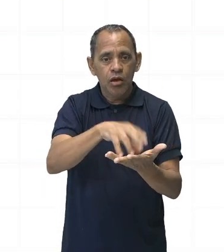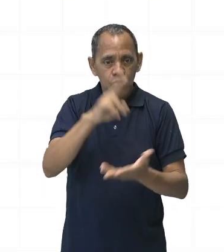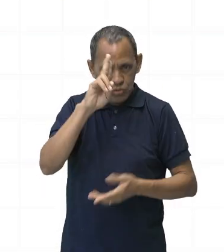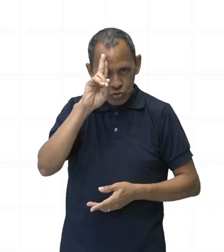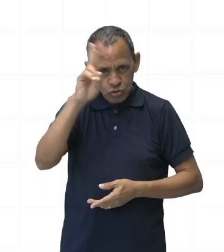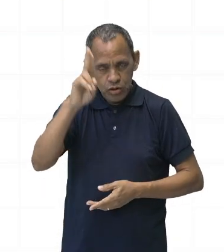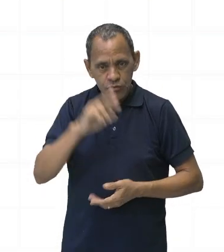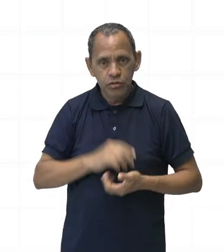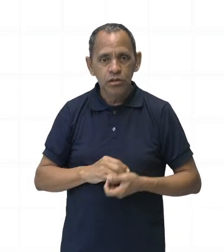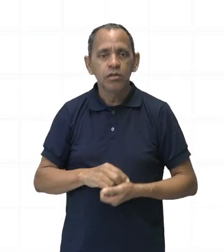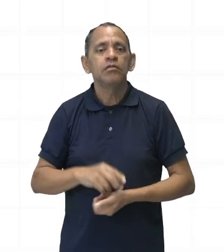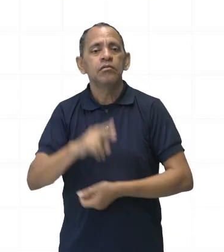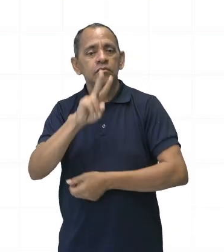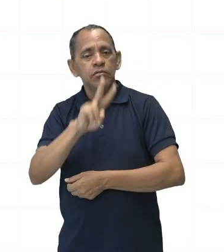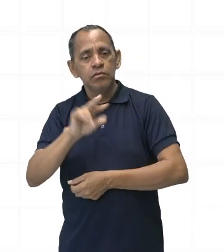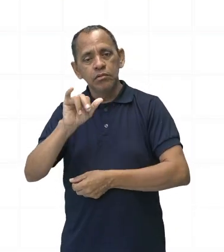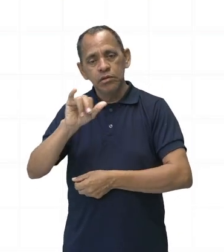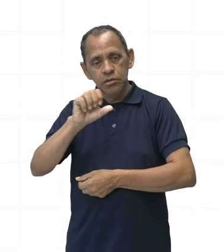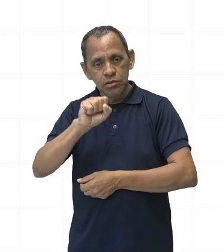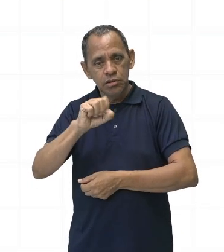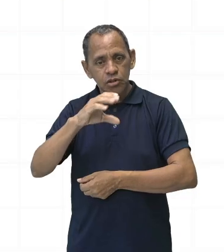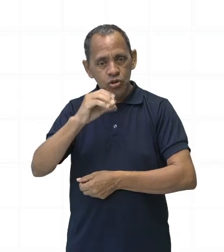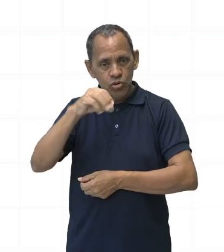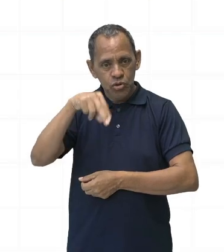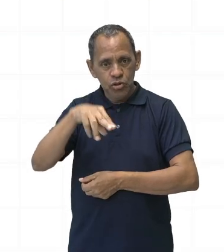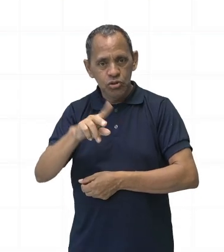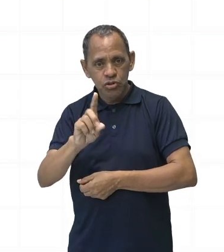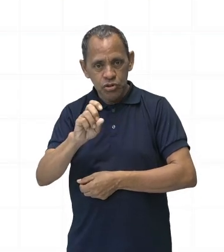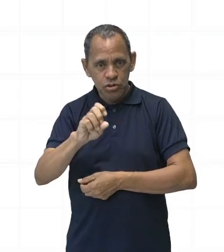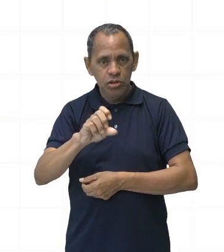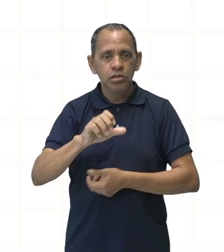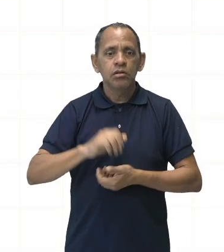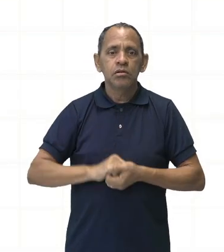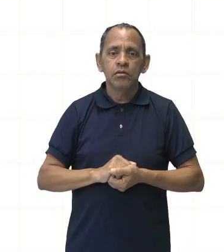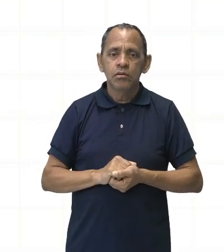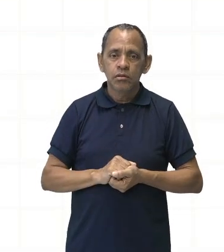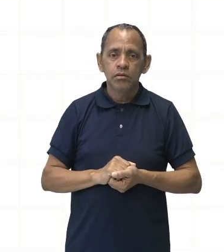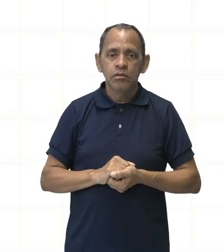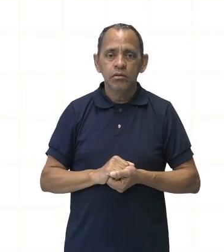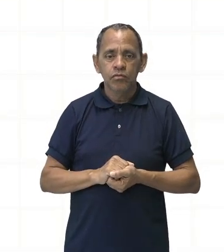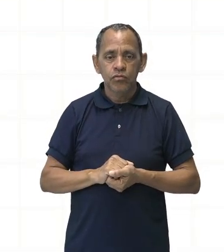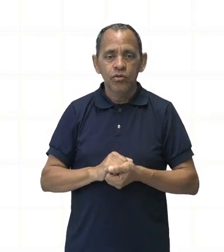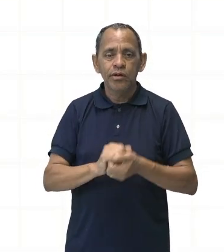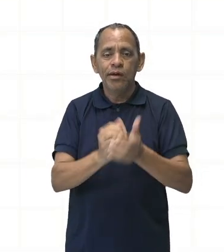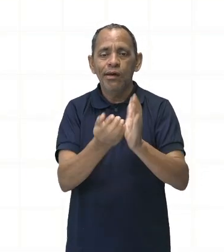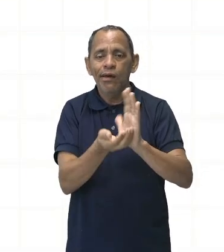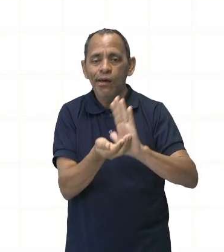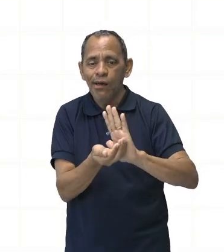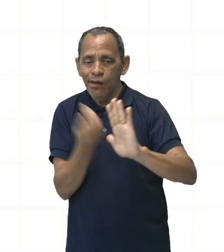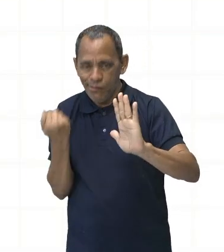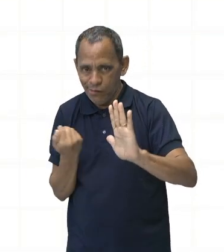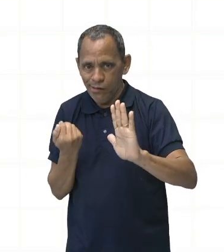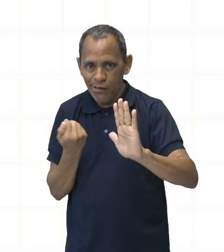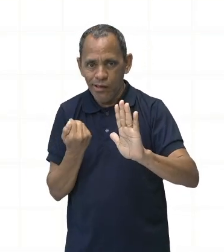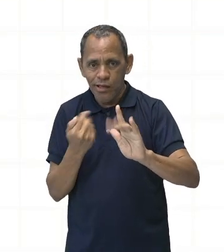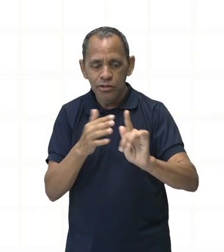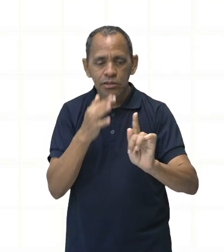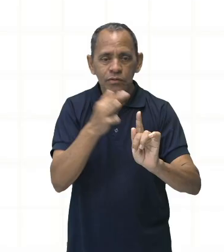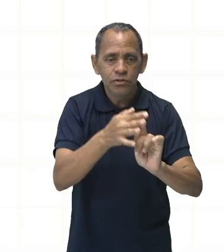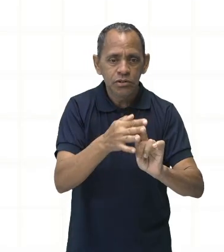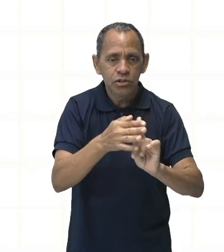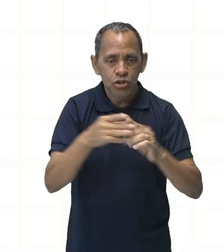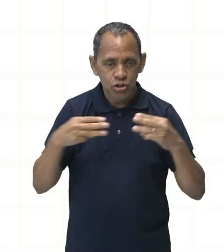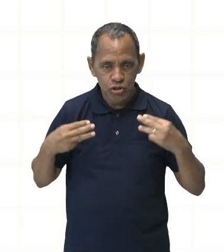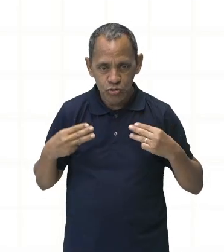Visconde de Ouro Preto, foi deposto. O que quer dizer deposto? Ele foi retirado da função, né, de ministro,